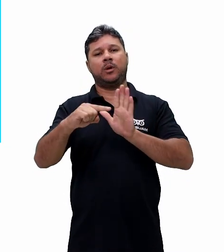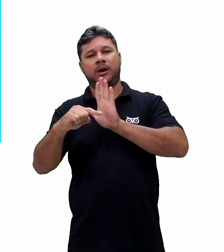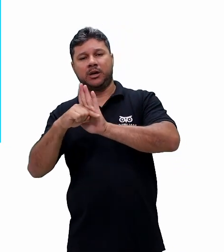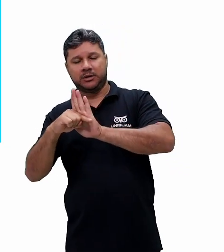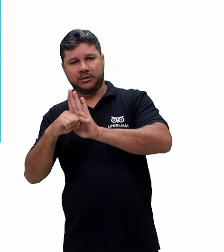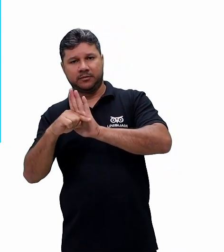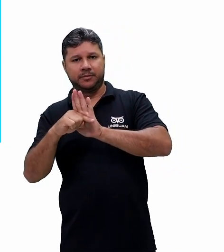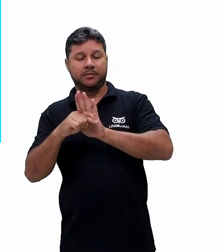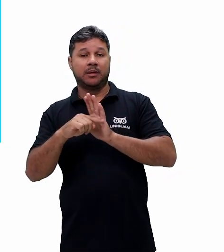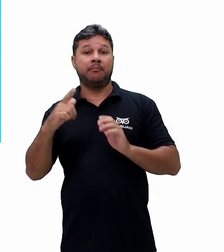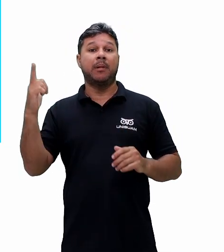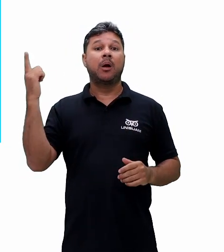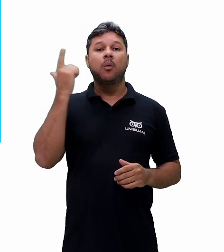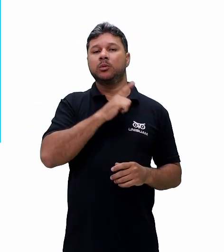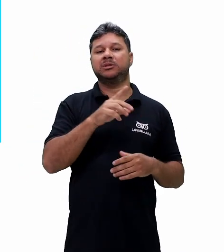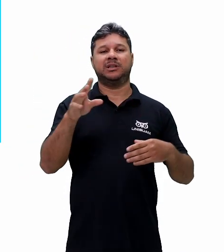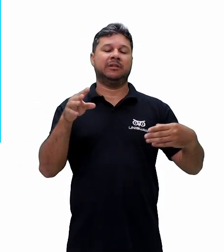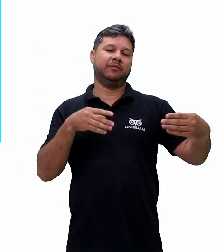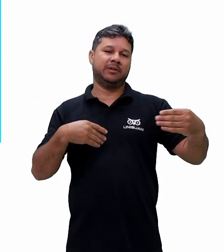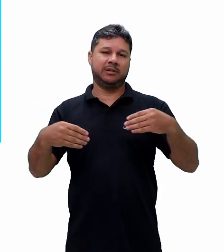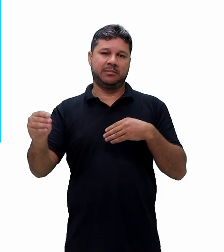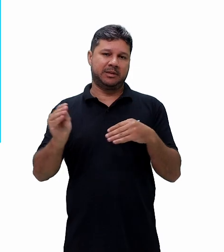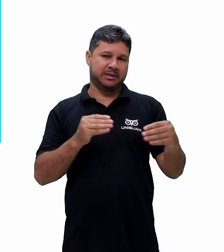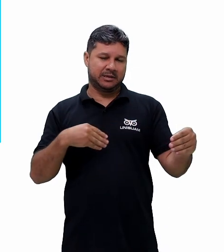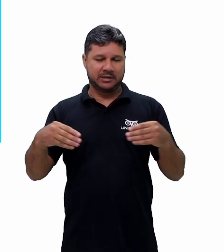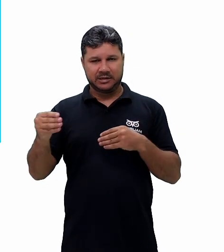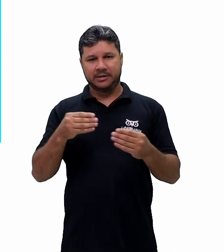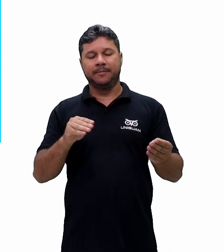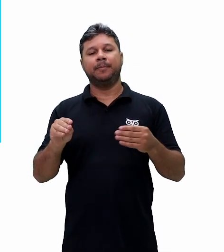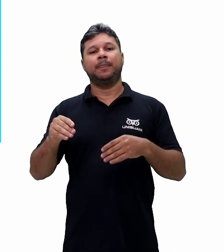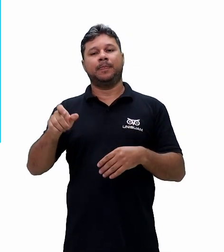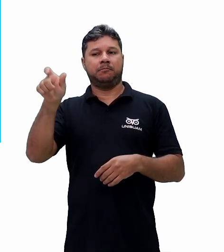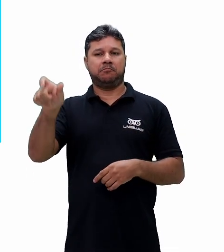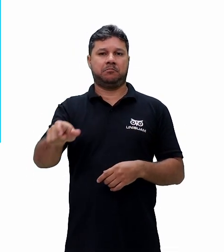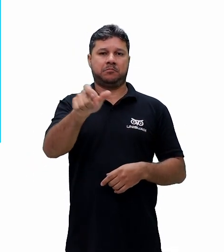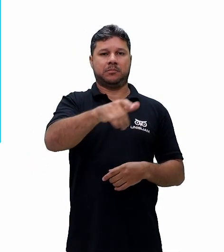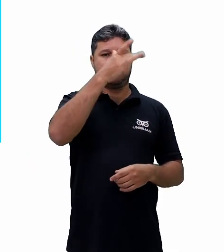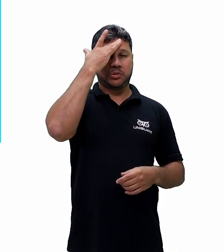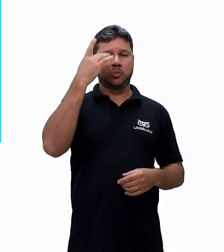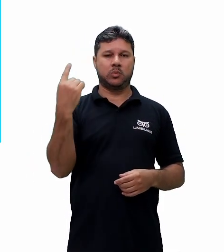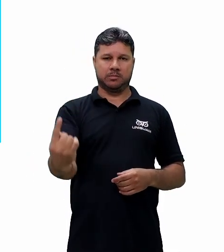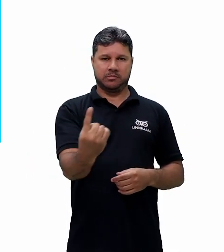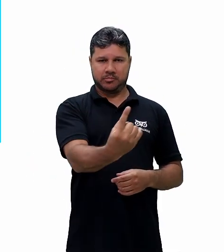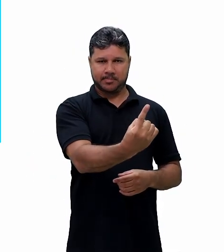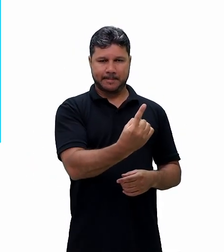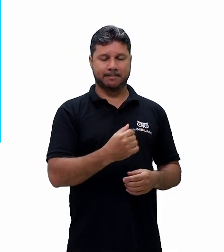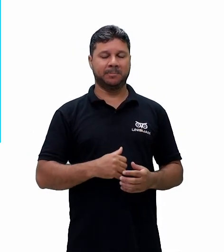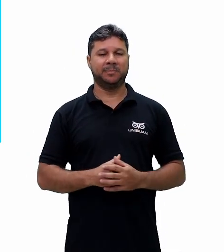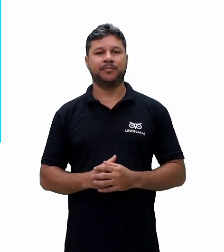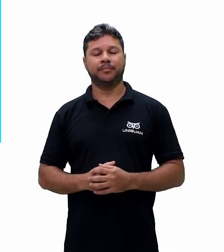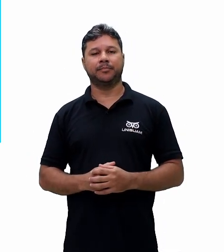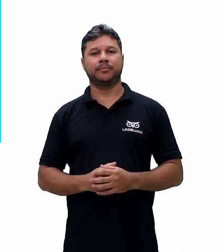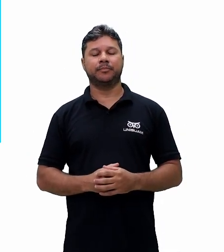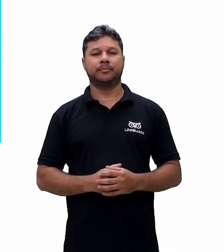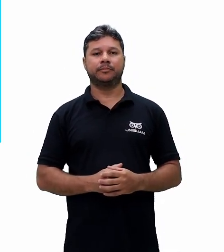ou negativa, no ganho de flexibilidade de um determinado indivíduo.